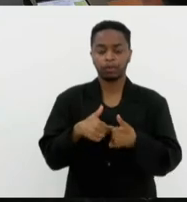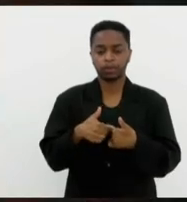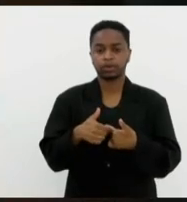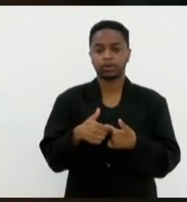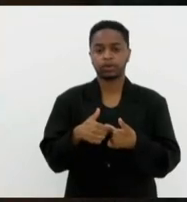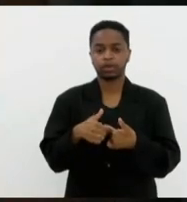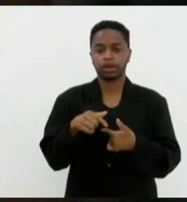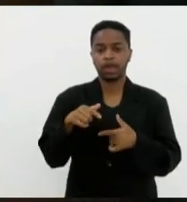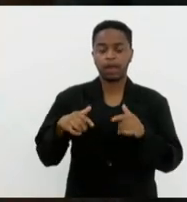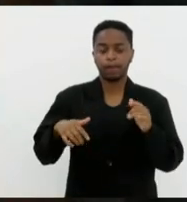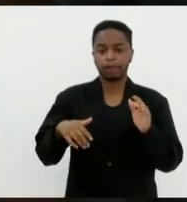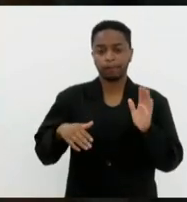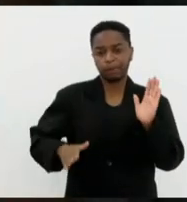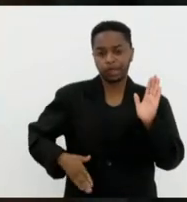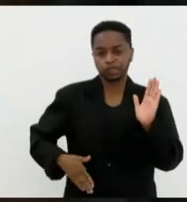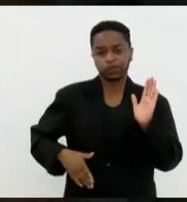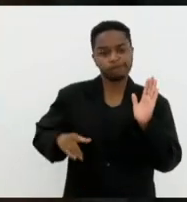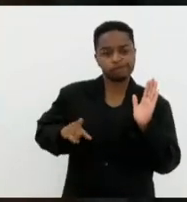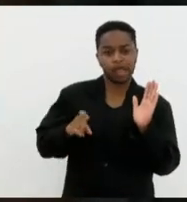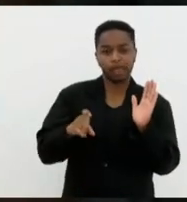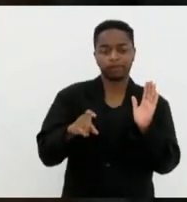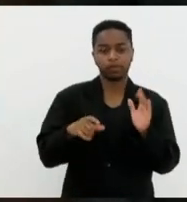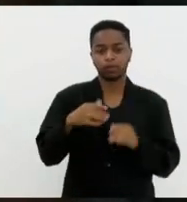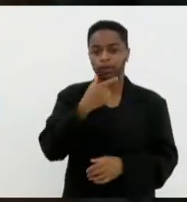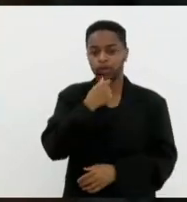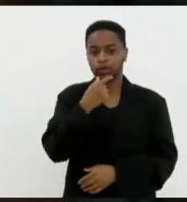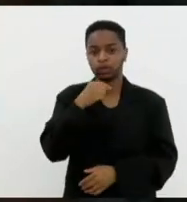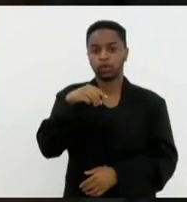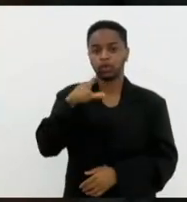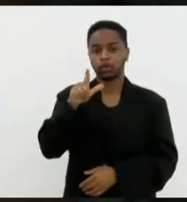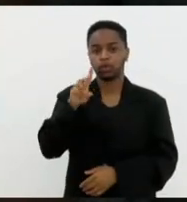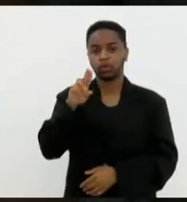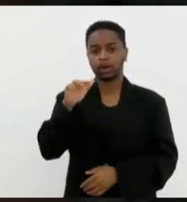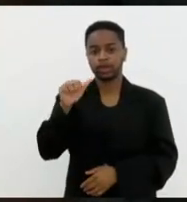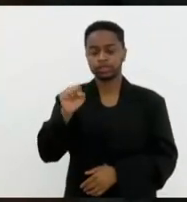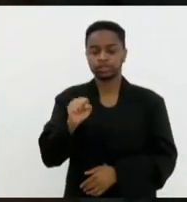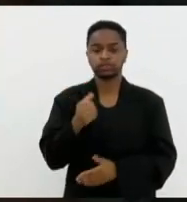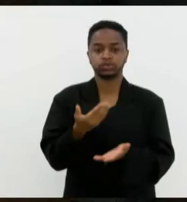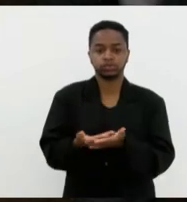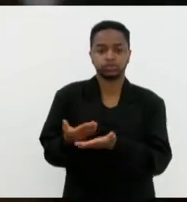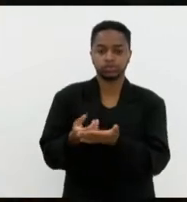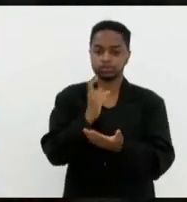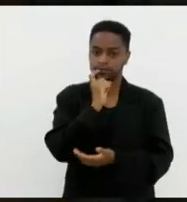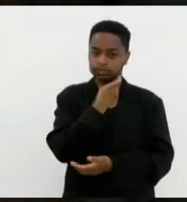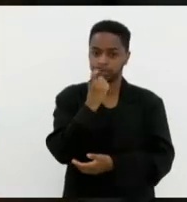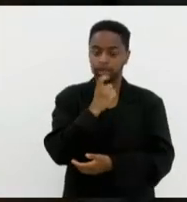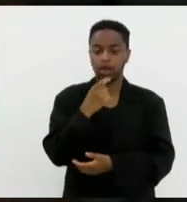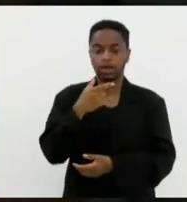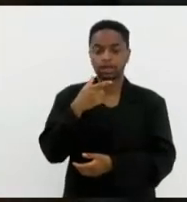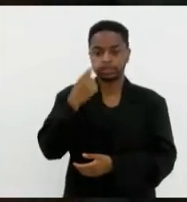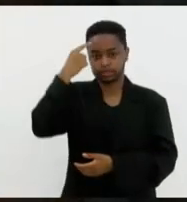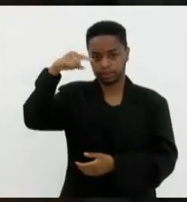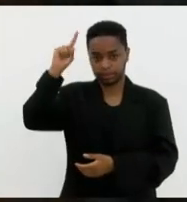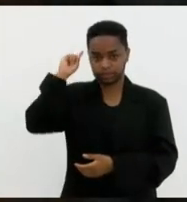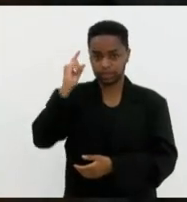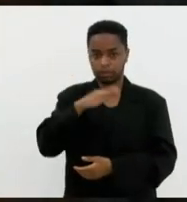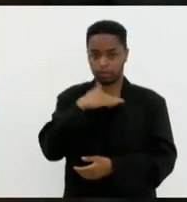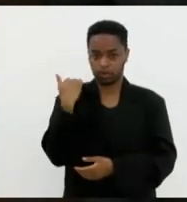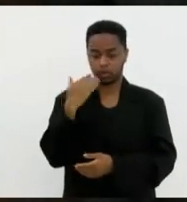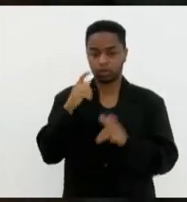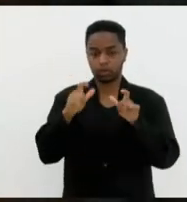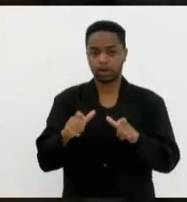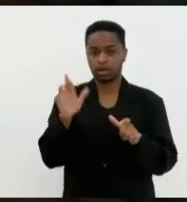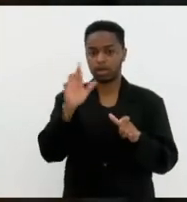vítima da sociedade, o menino Lucas Meirelles, estudante de odontologia, que foi assassinado semana passada no recreio. Queria aqui pedir um minuto